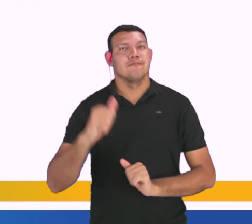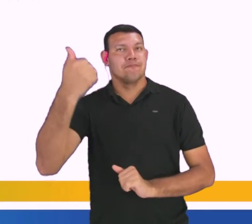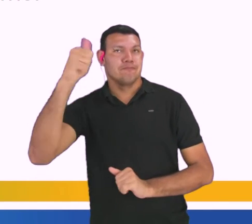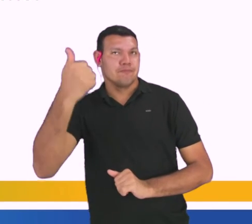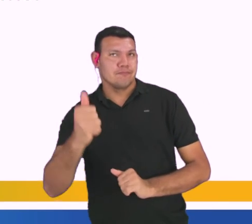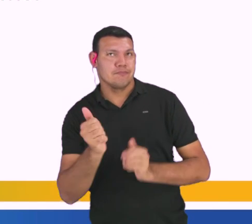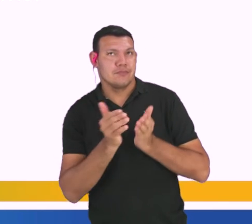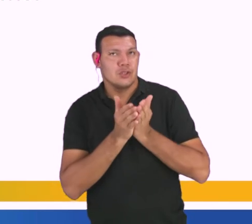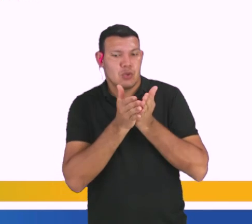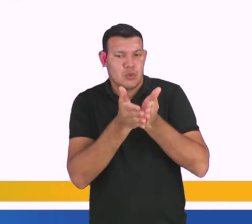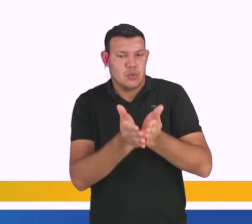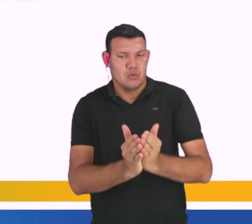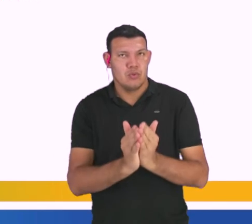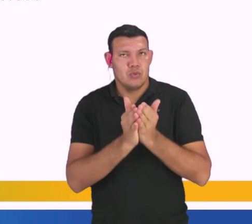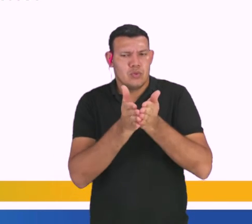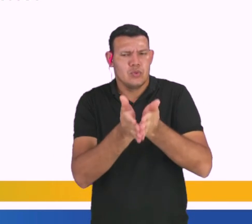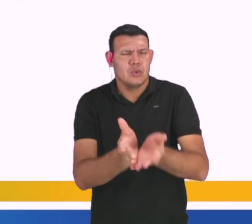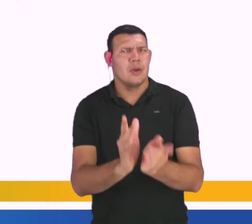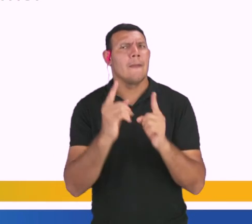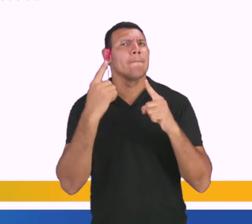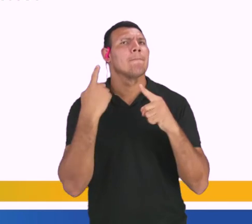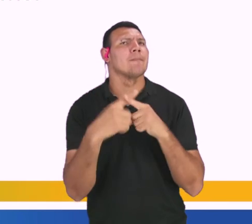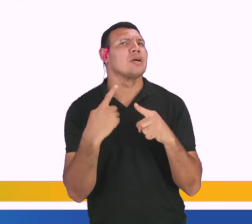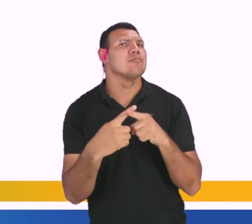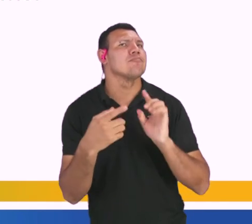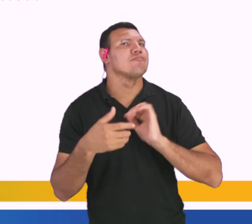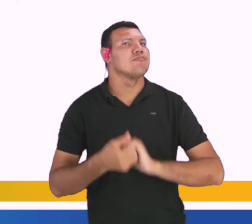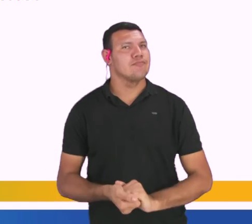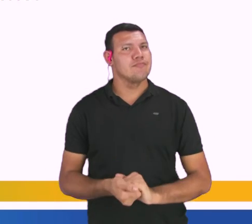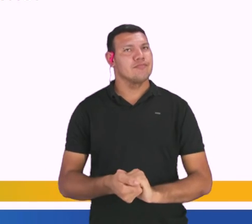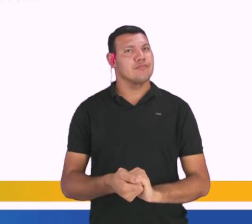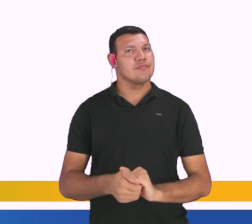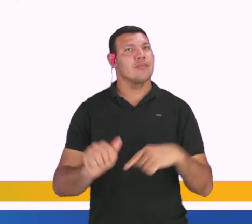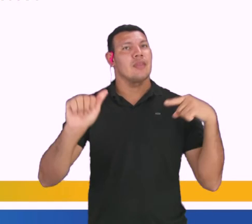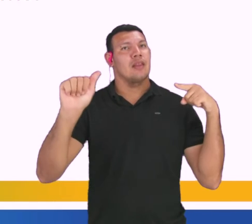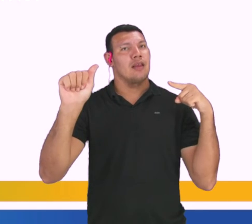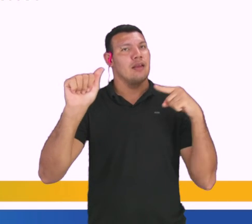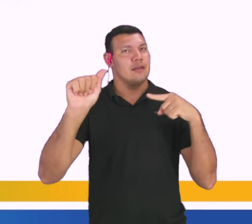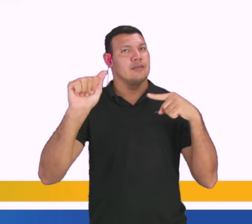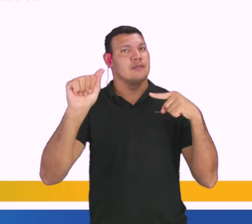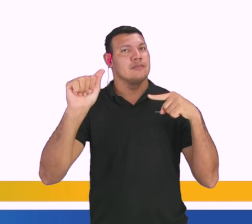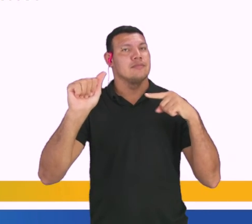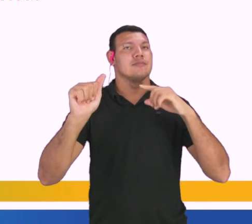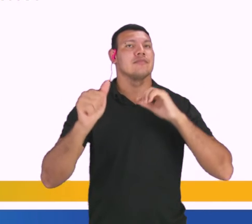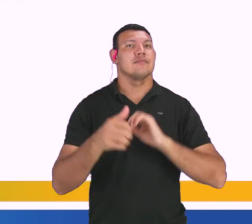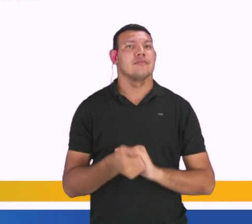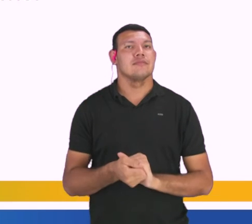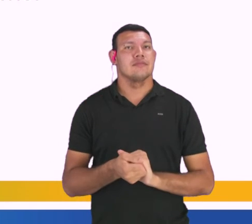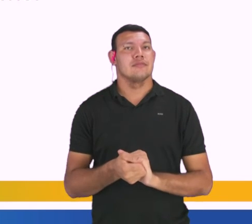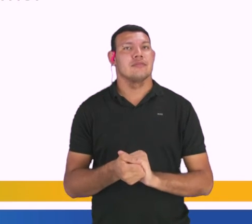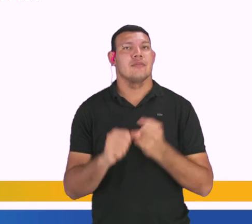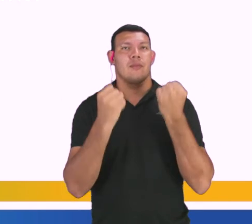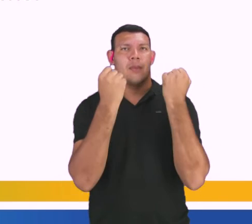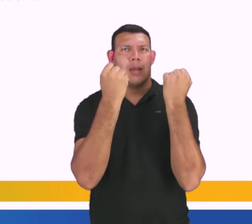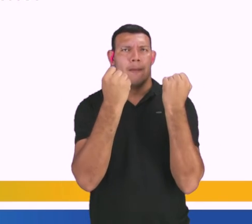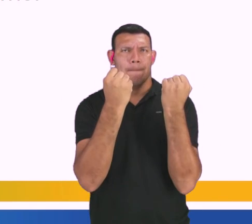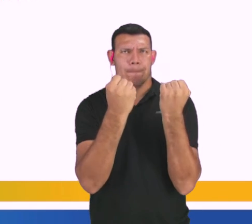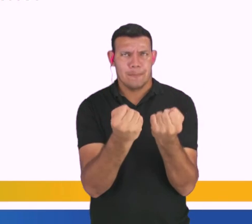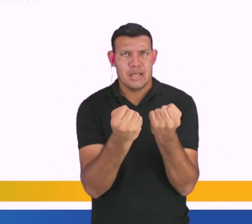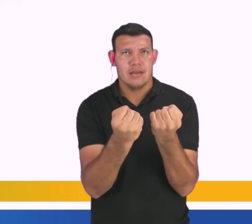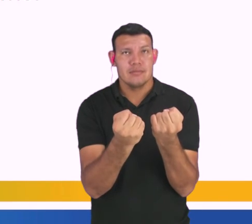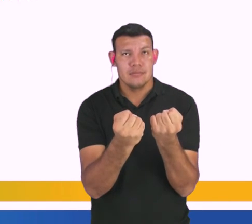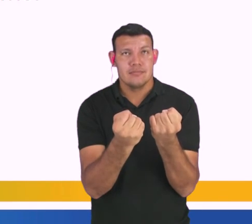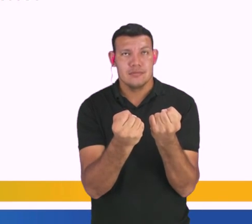assim, um navio flutua por quê? É mais uma pergunta, né? Então vamos analisar as opções aí. A opção A